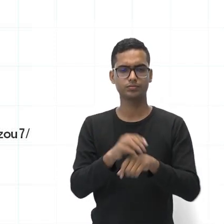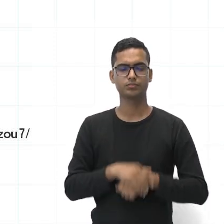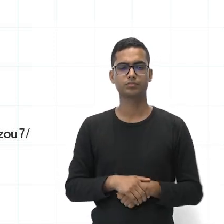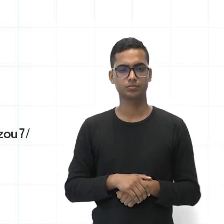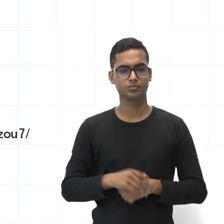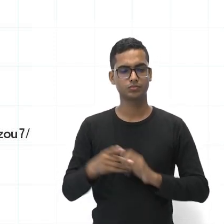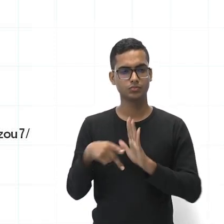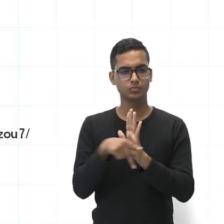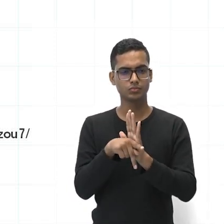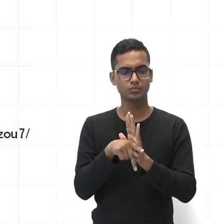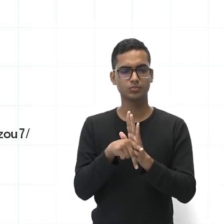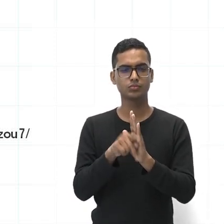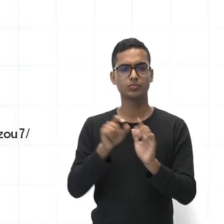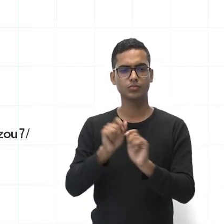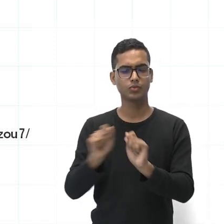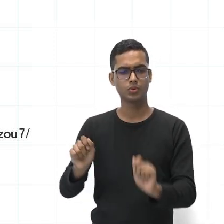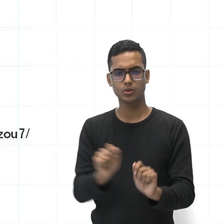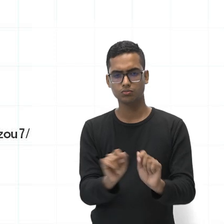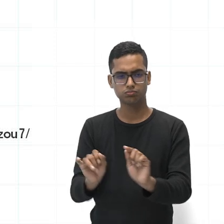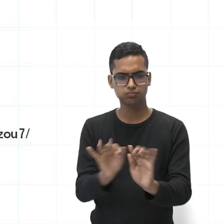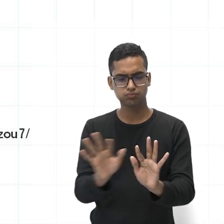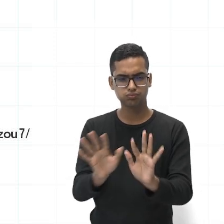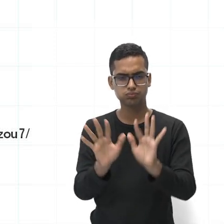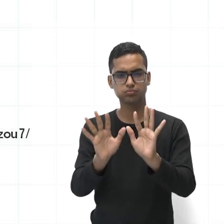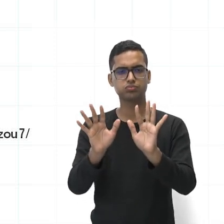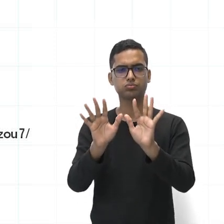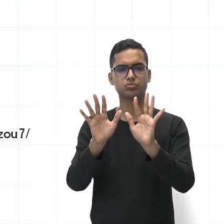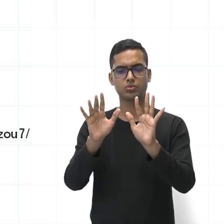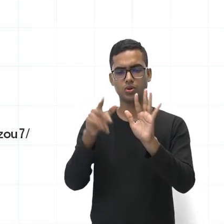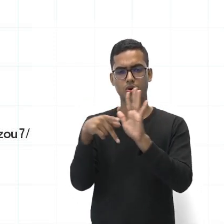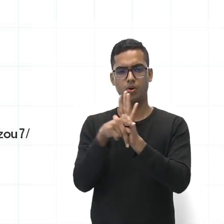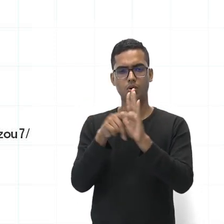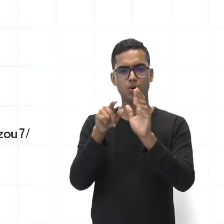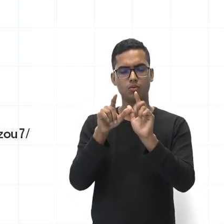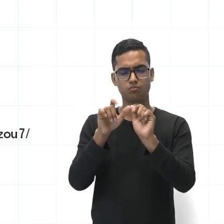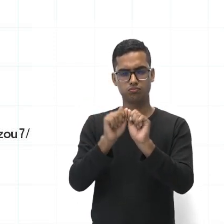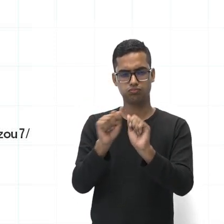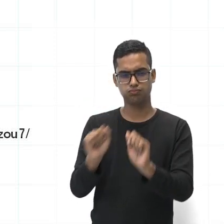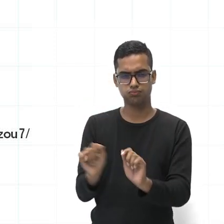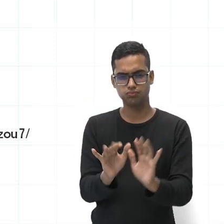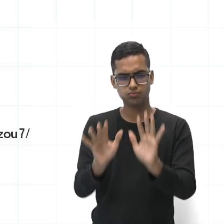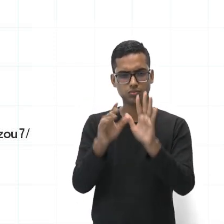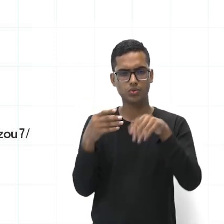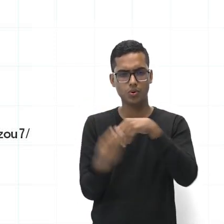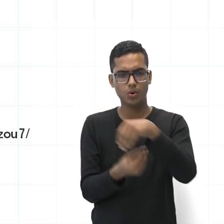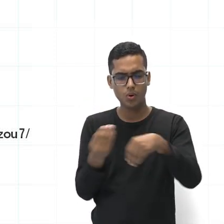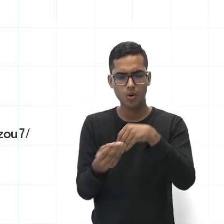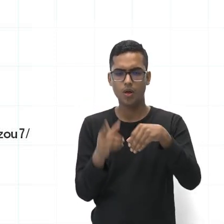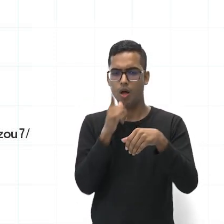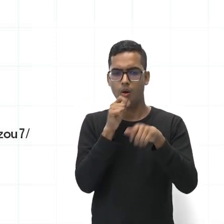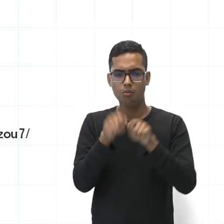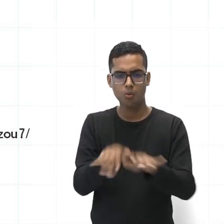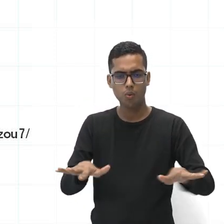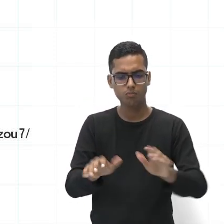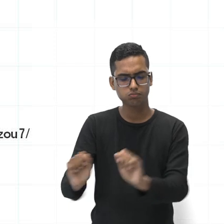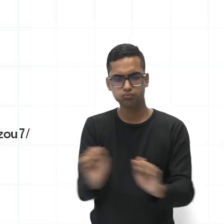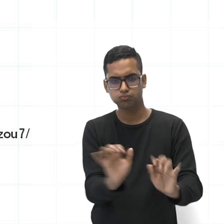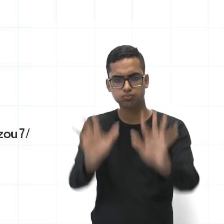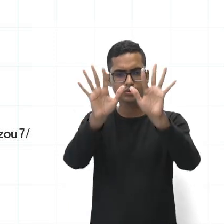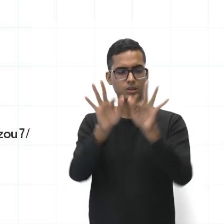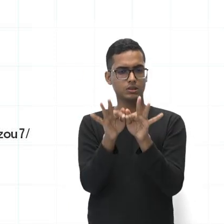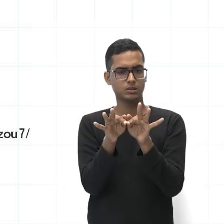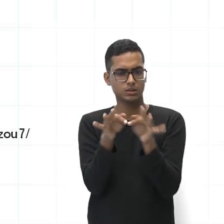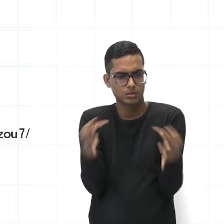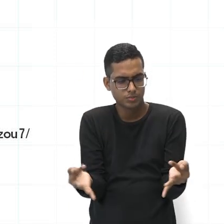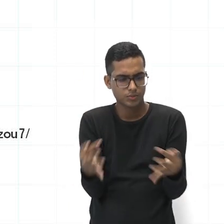Professora, elas parecem iguais, a simples e a fracionada. Logo, iremos ver qual é a diferença de